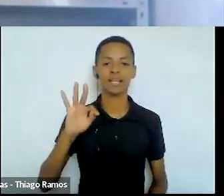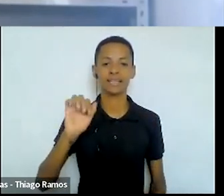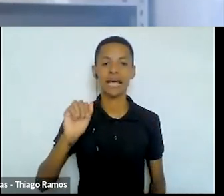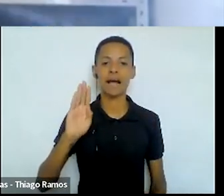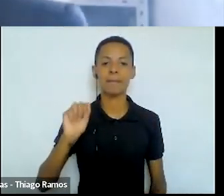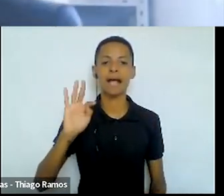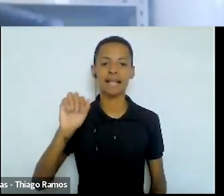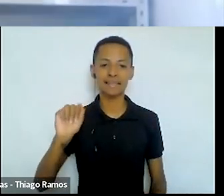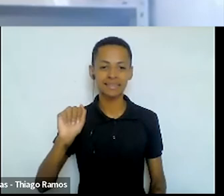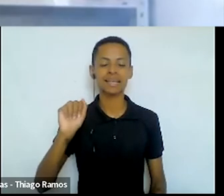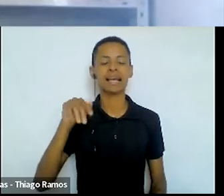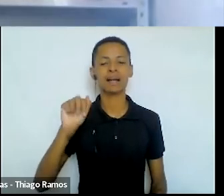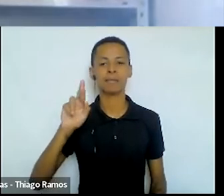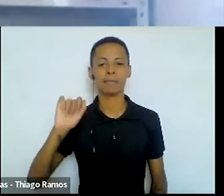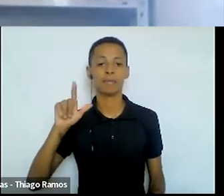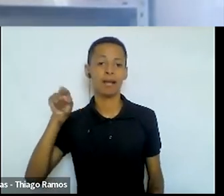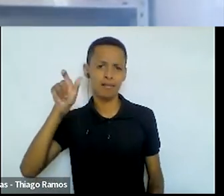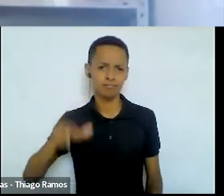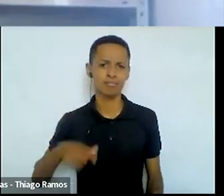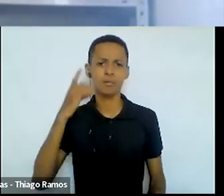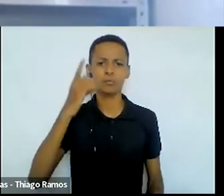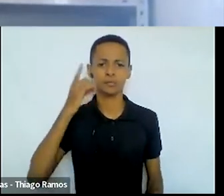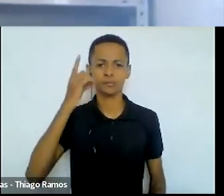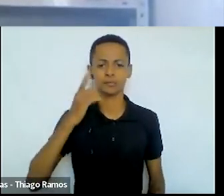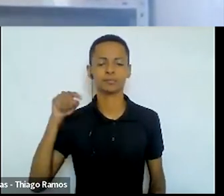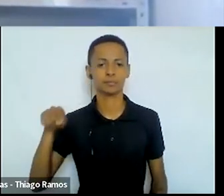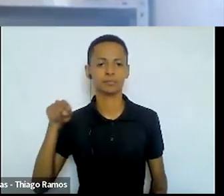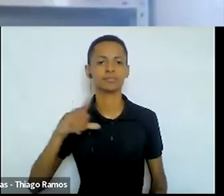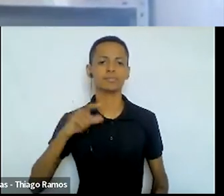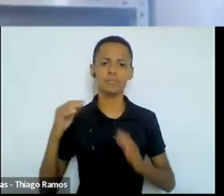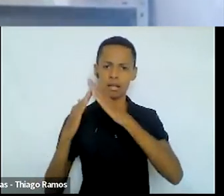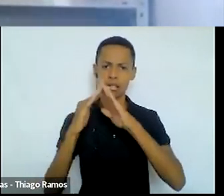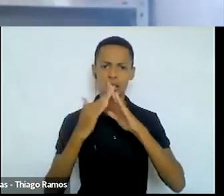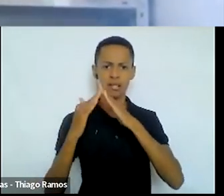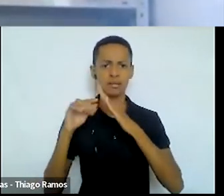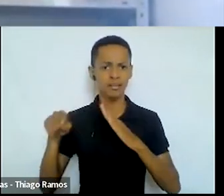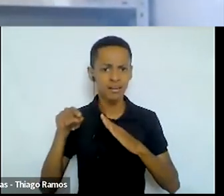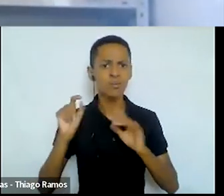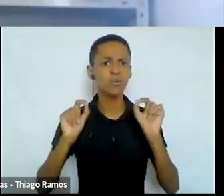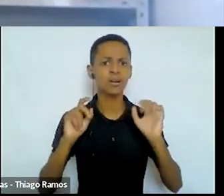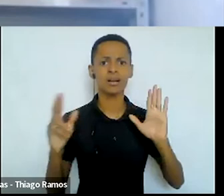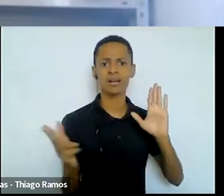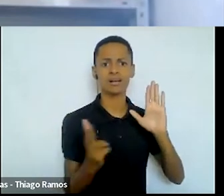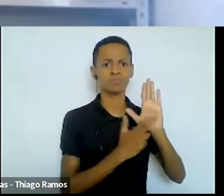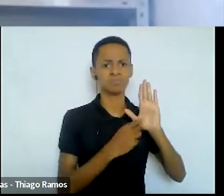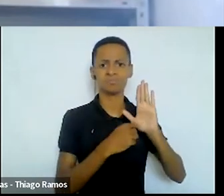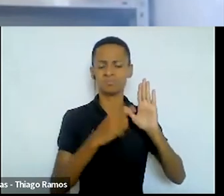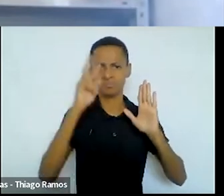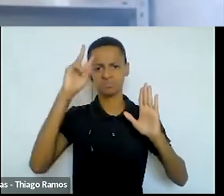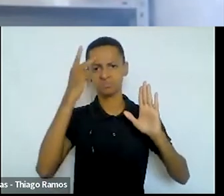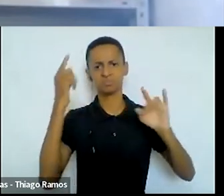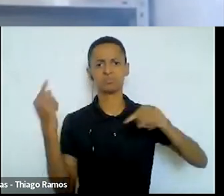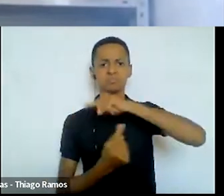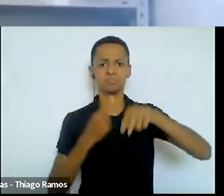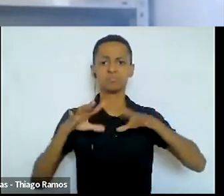é uma deputada que veio da periferia e hoje assume uma agenda radicalmente, aí